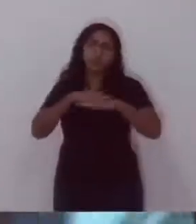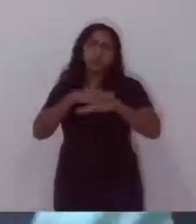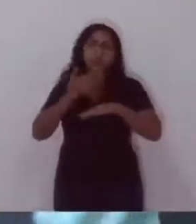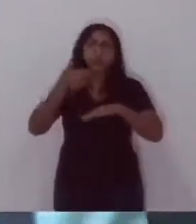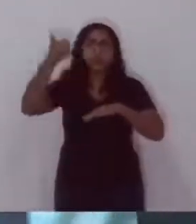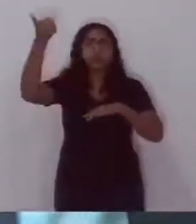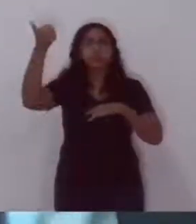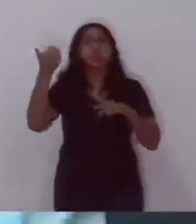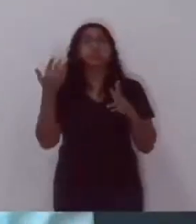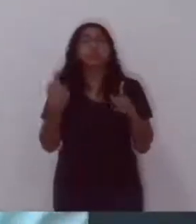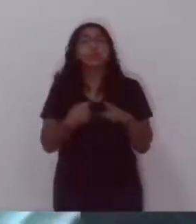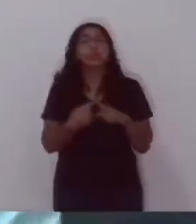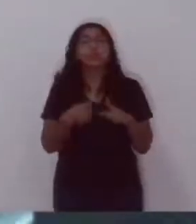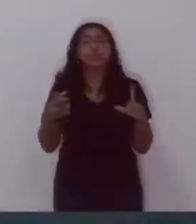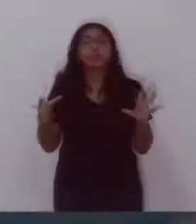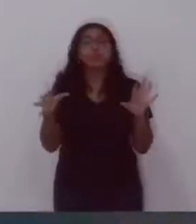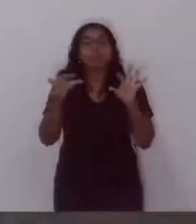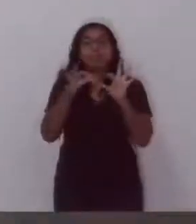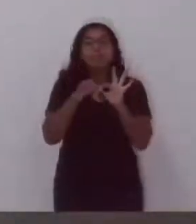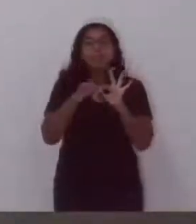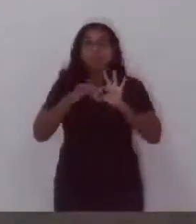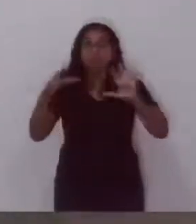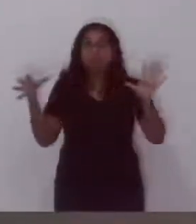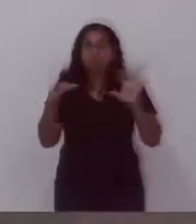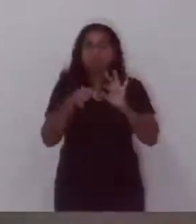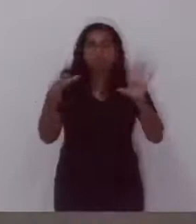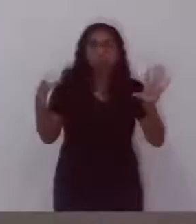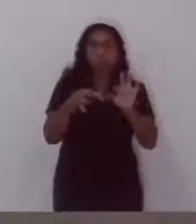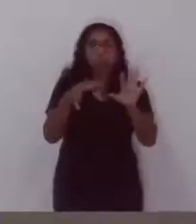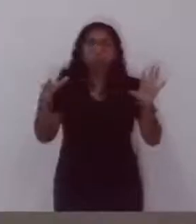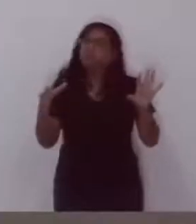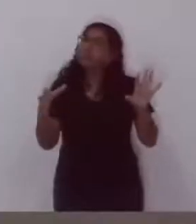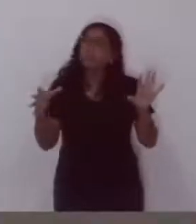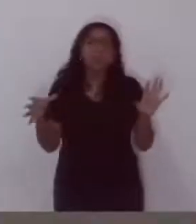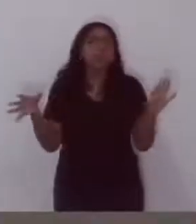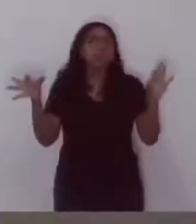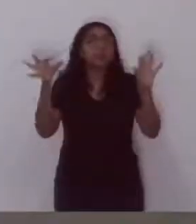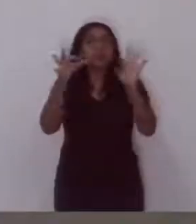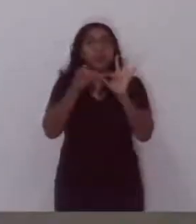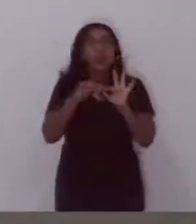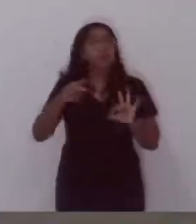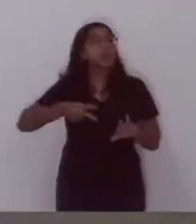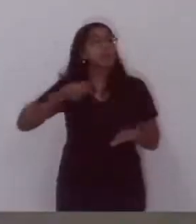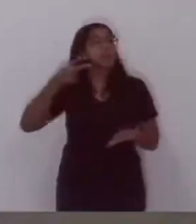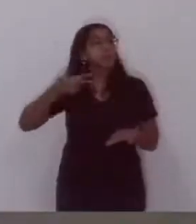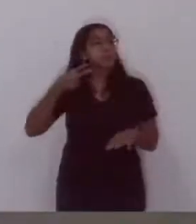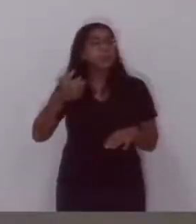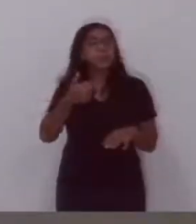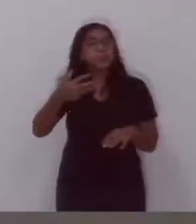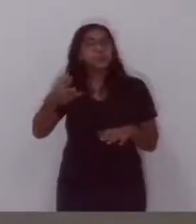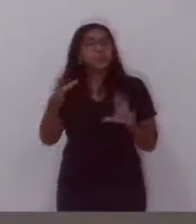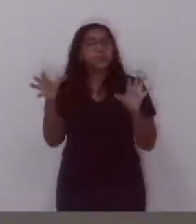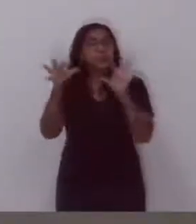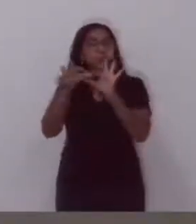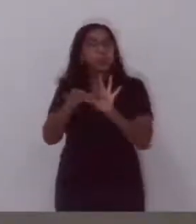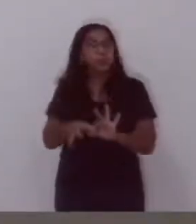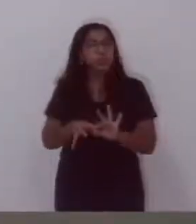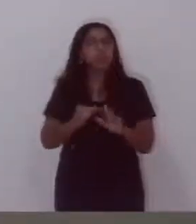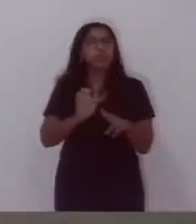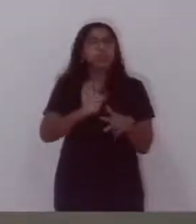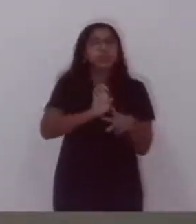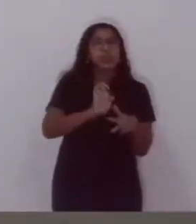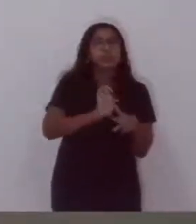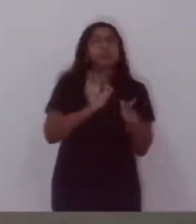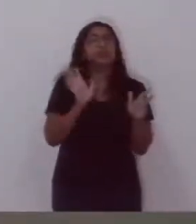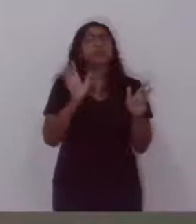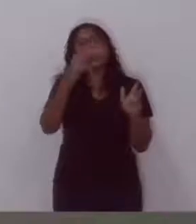Contra a desunião, nós temos que nos unir, os 13 vereadores, o executivo, seja ele qual for, a população,